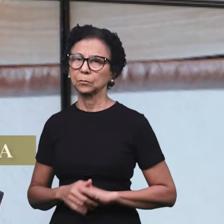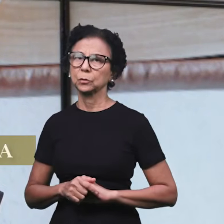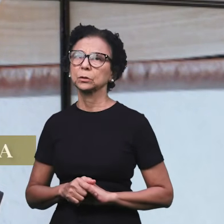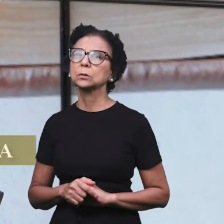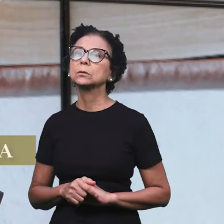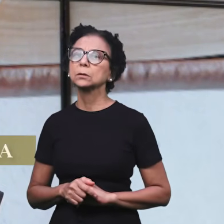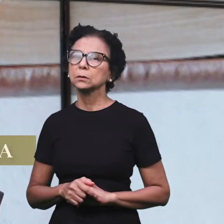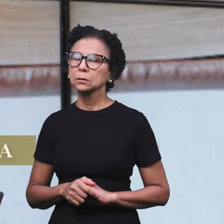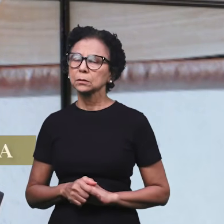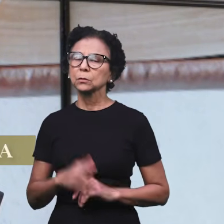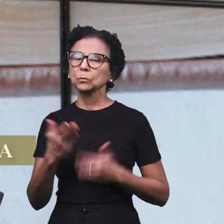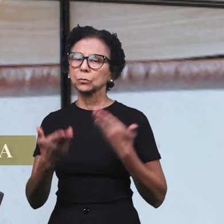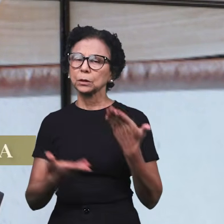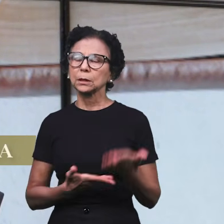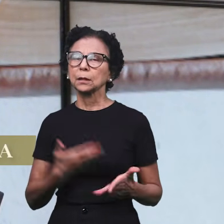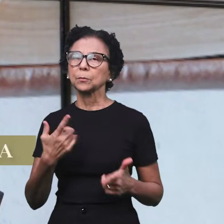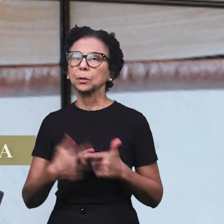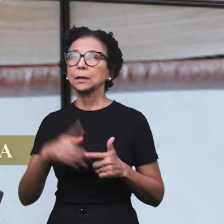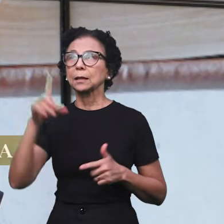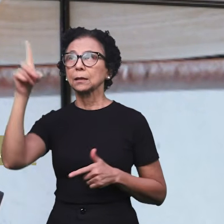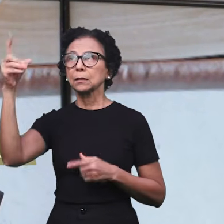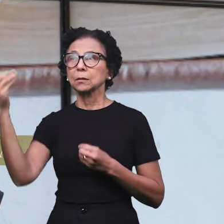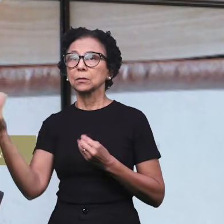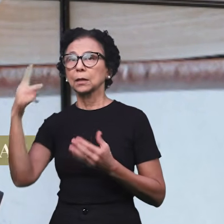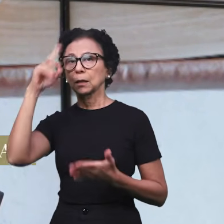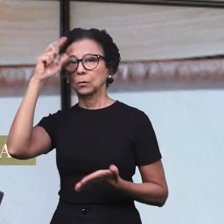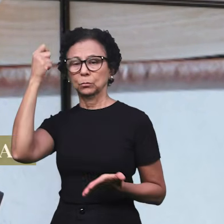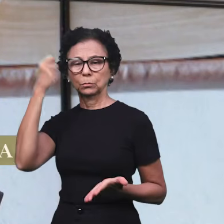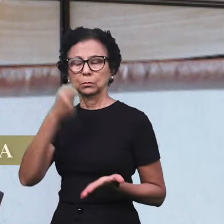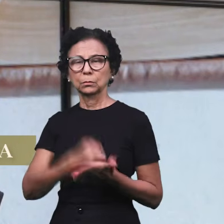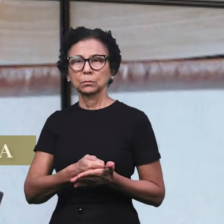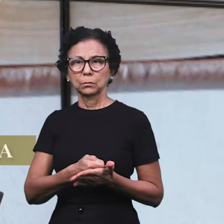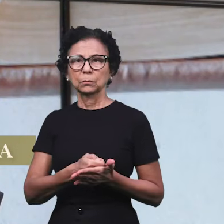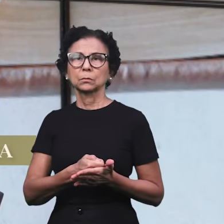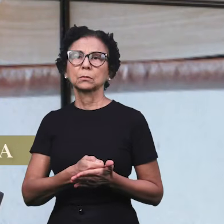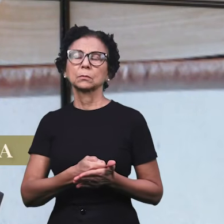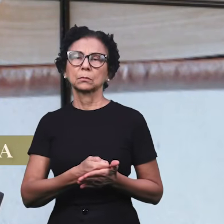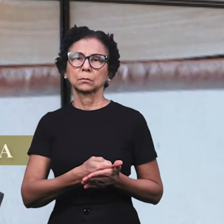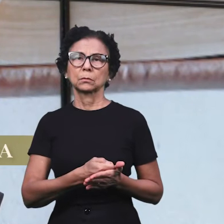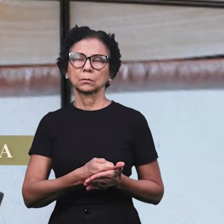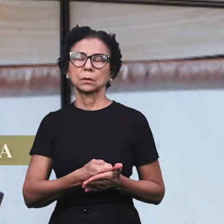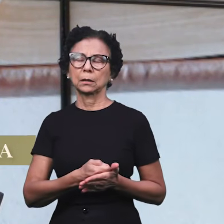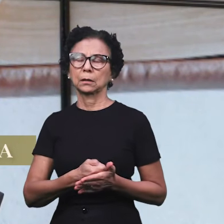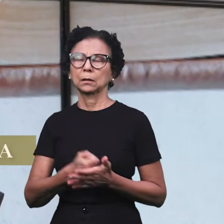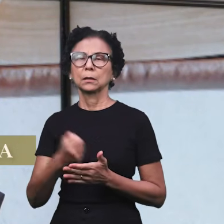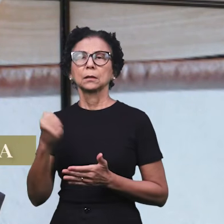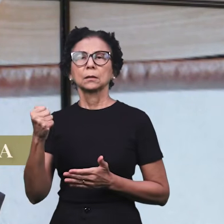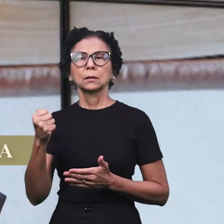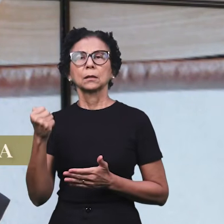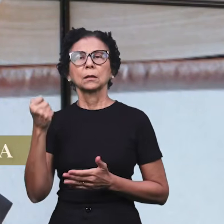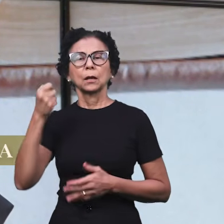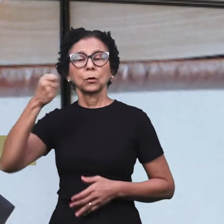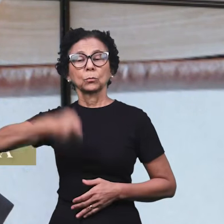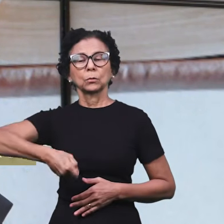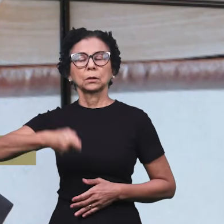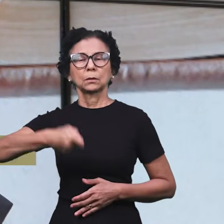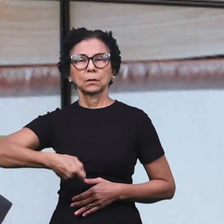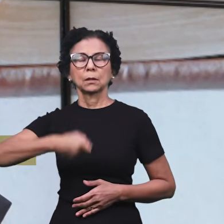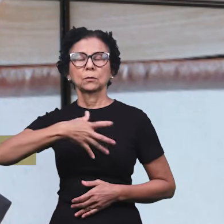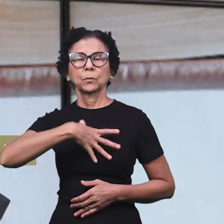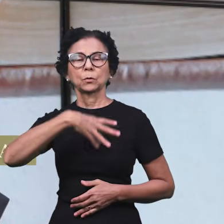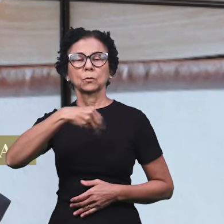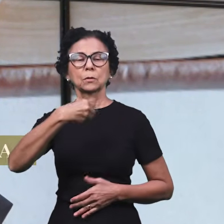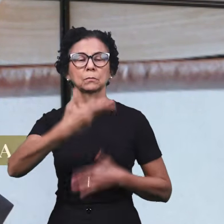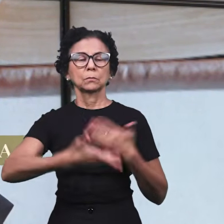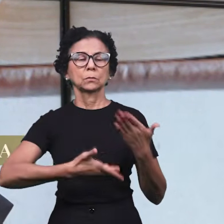dado autoridade, tem nos dado poder, tem nos dado a bênção do Espírito para que nós possamos edificar